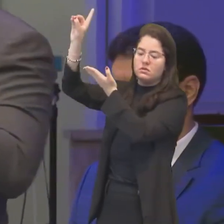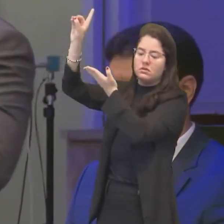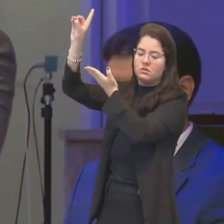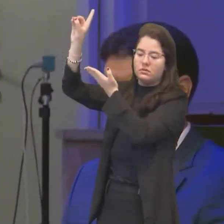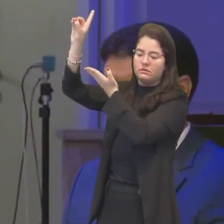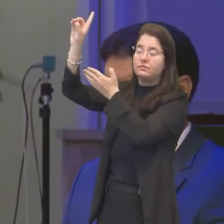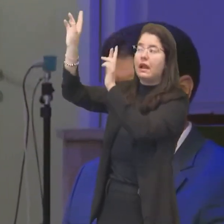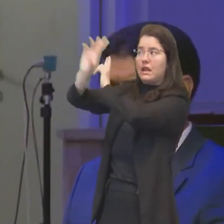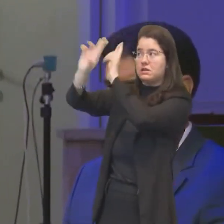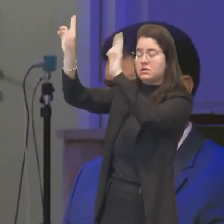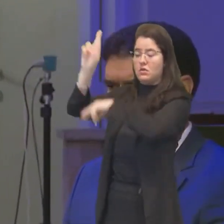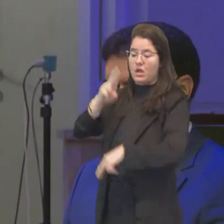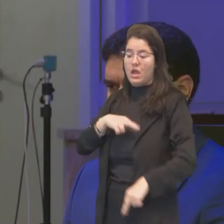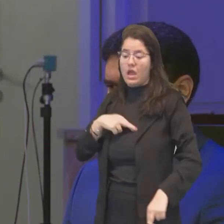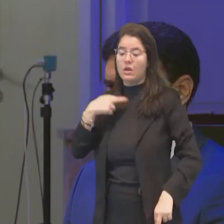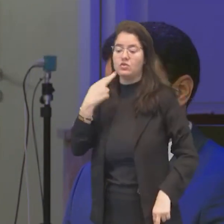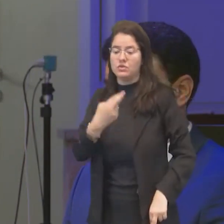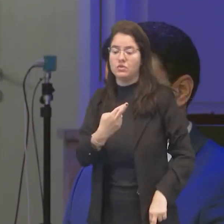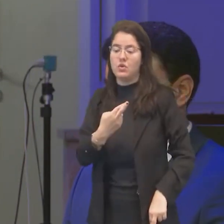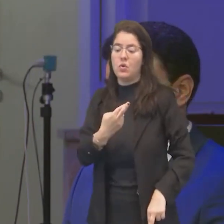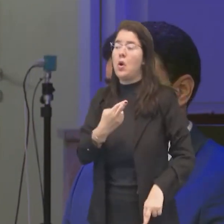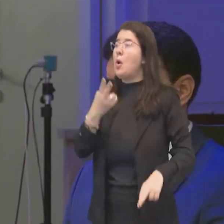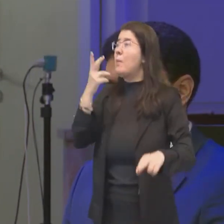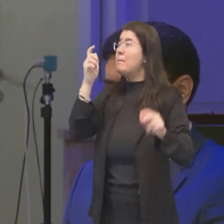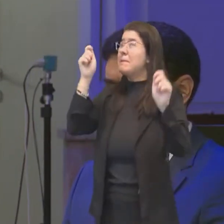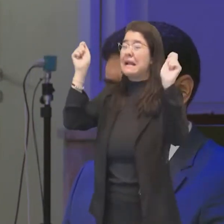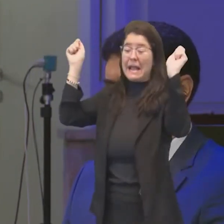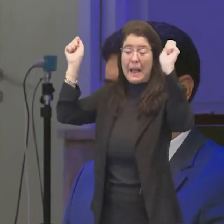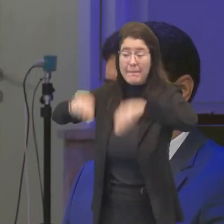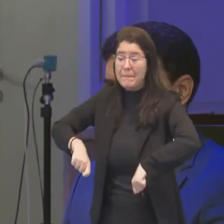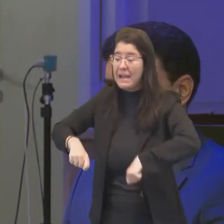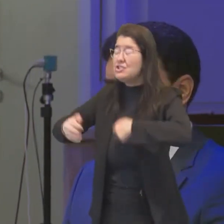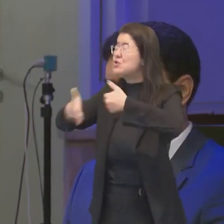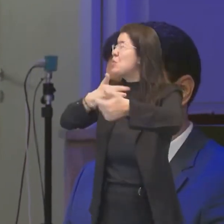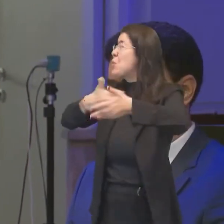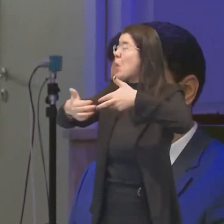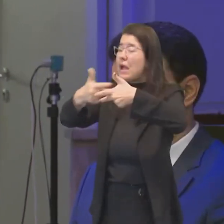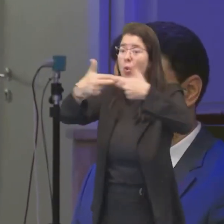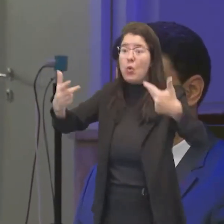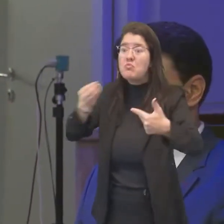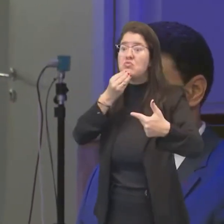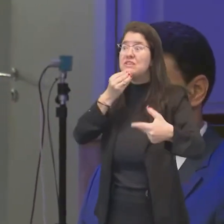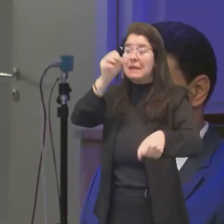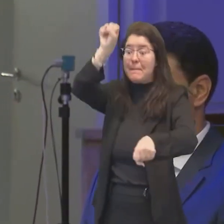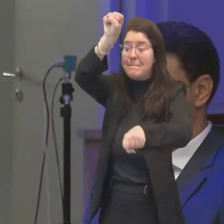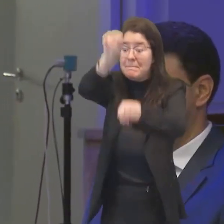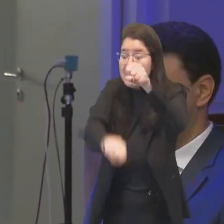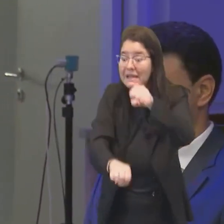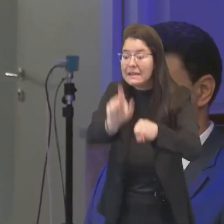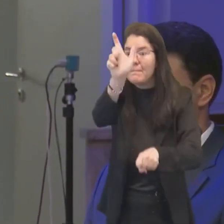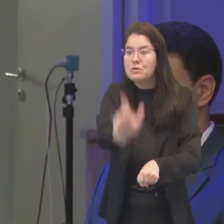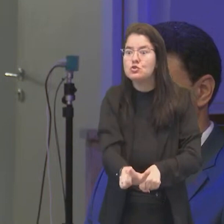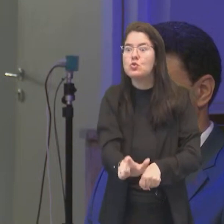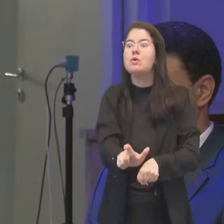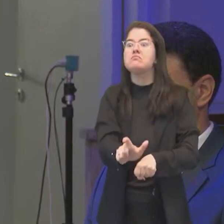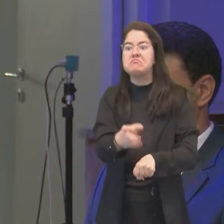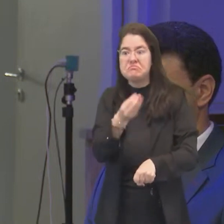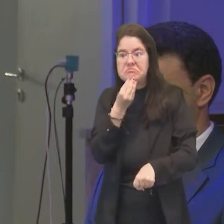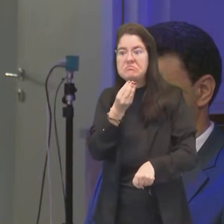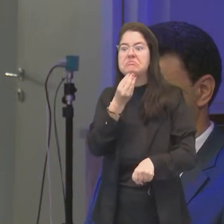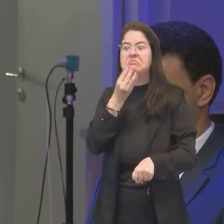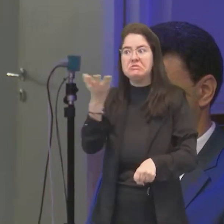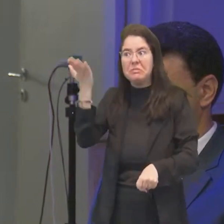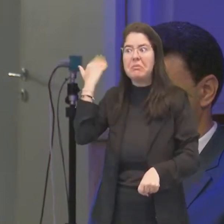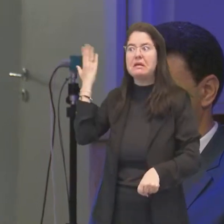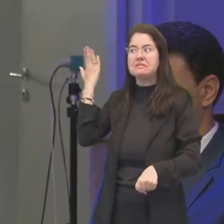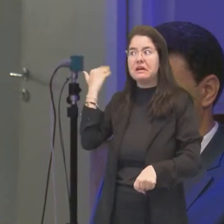da religiosidade, sendo capaz de qualquer coisa, inclusive de matar alguém, de sacrificar alguém em oferecimento à